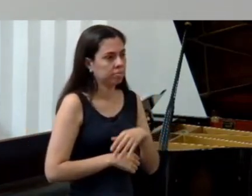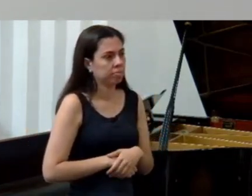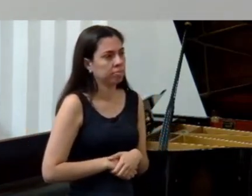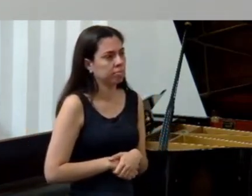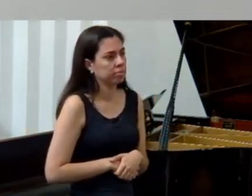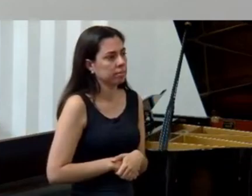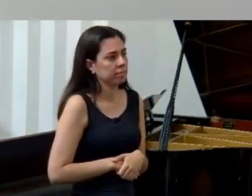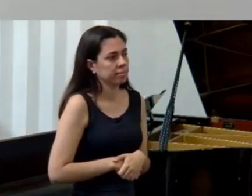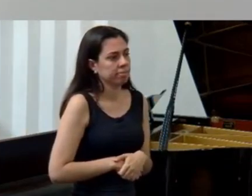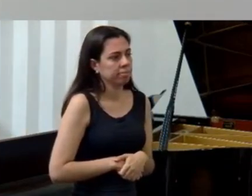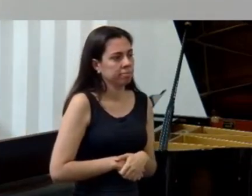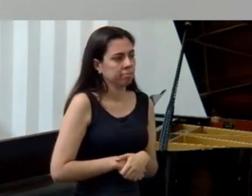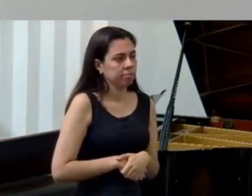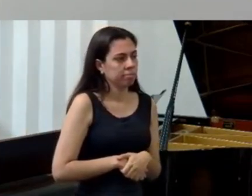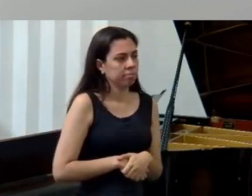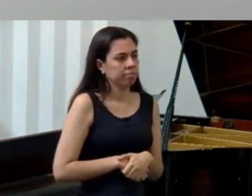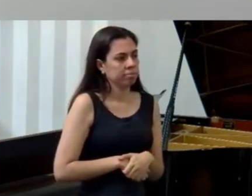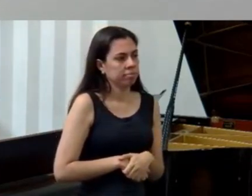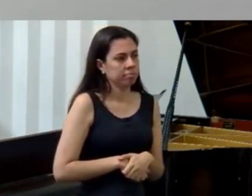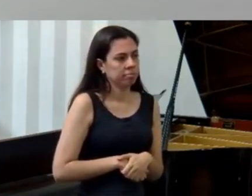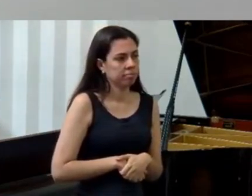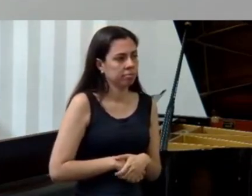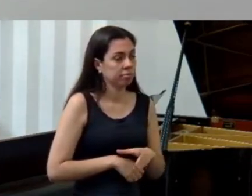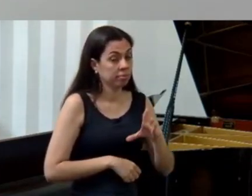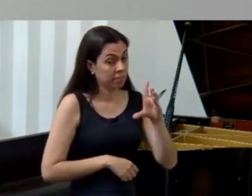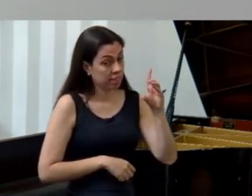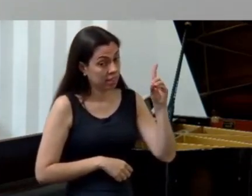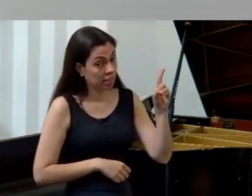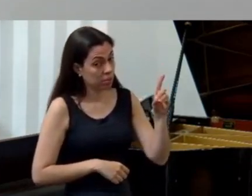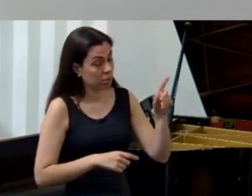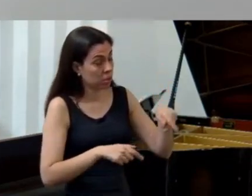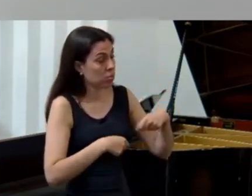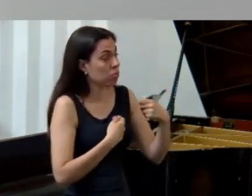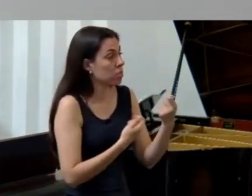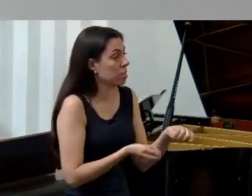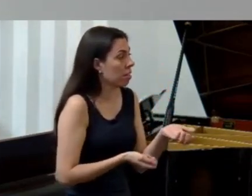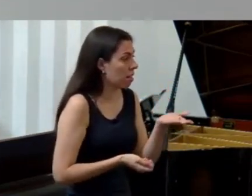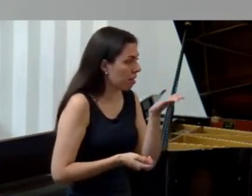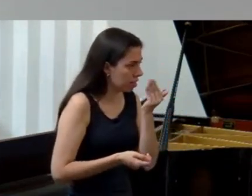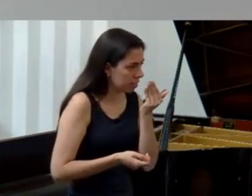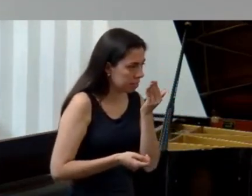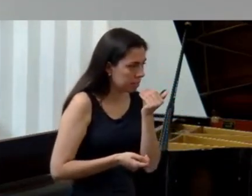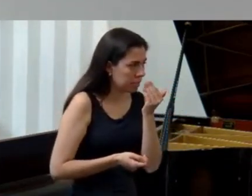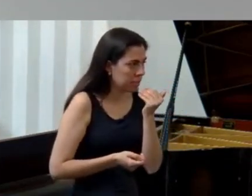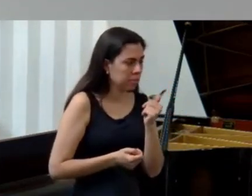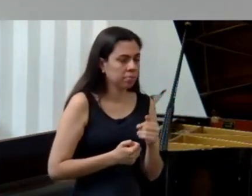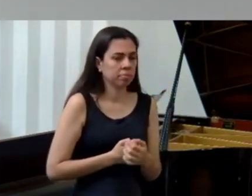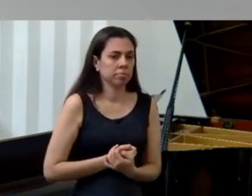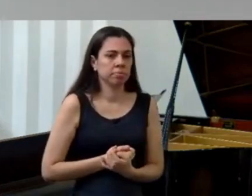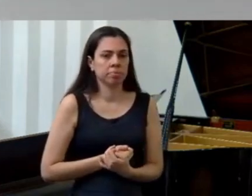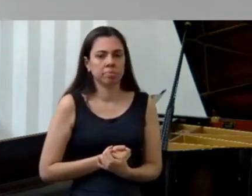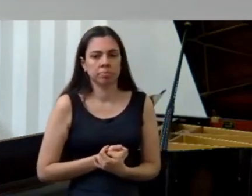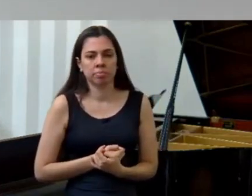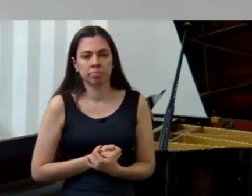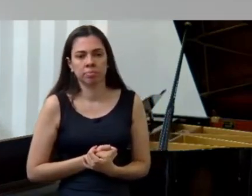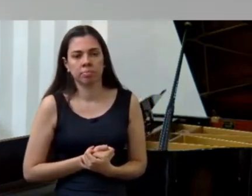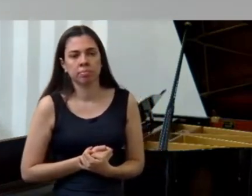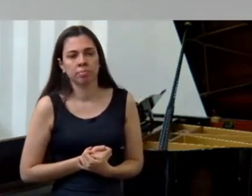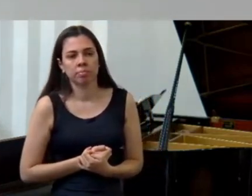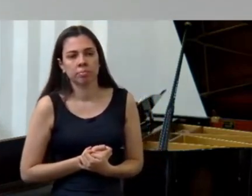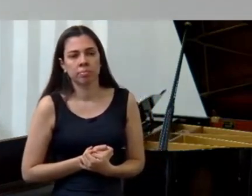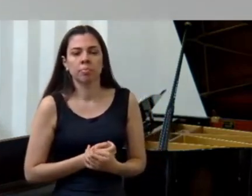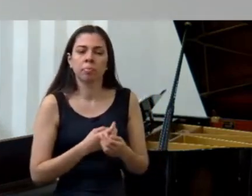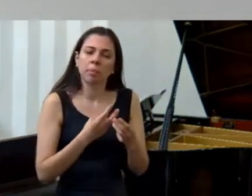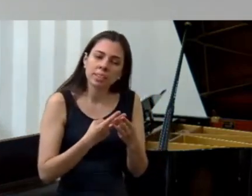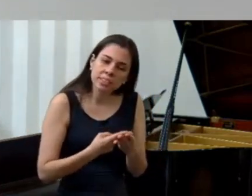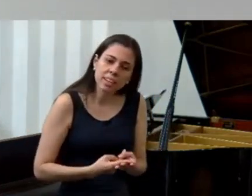nossas fraquezas. Um Deus que nos alimenta. Um Deus que tem paciência